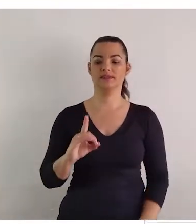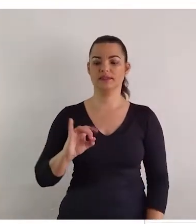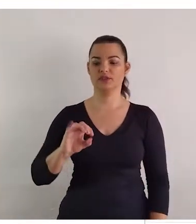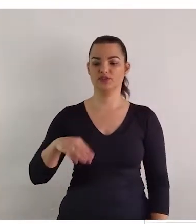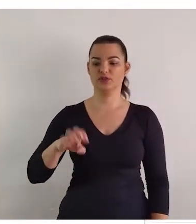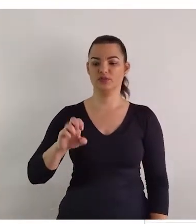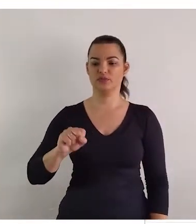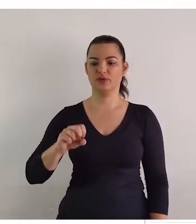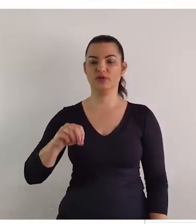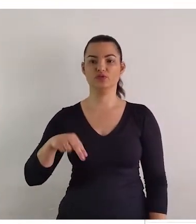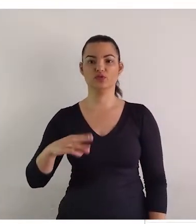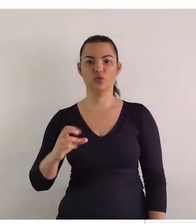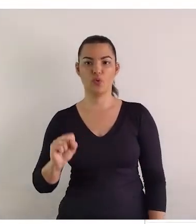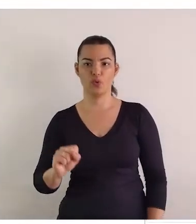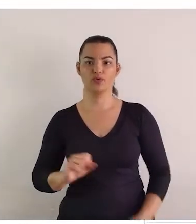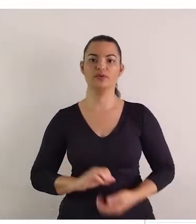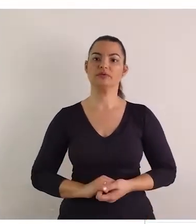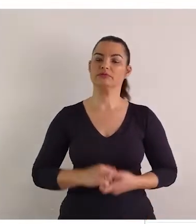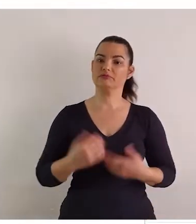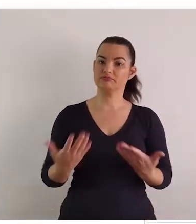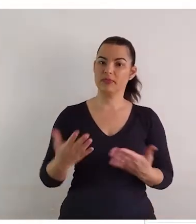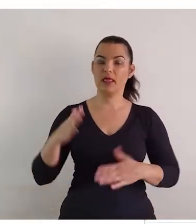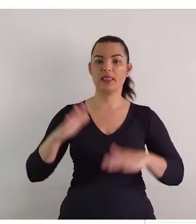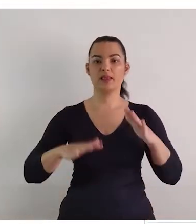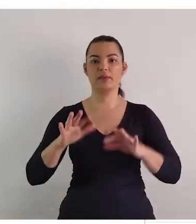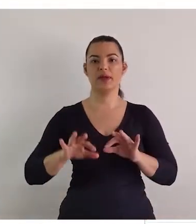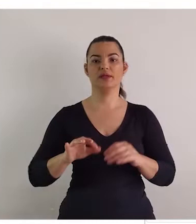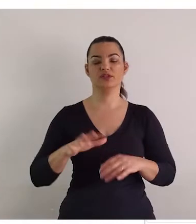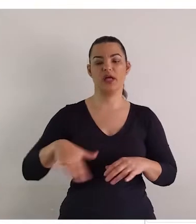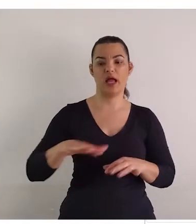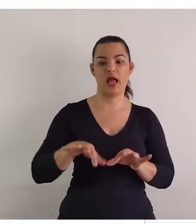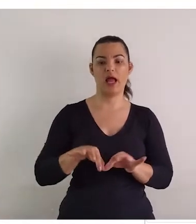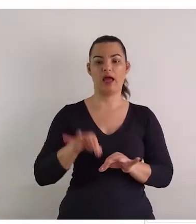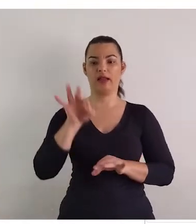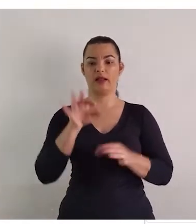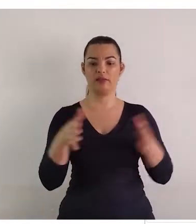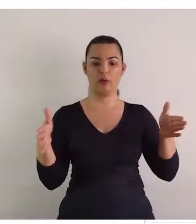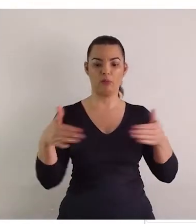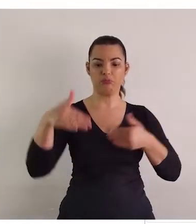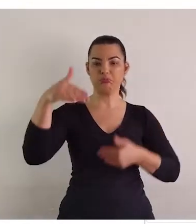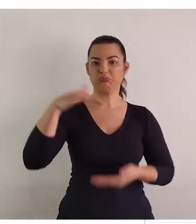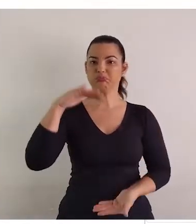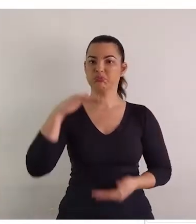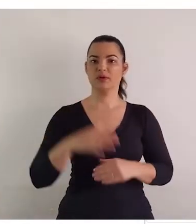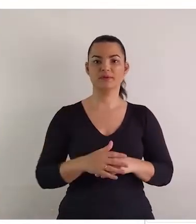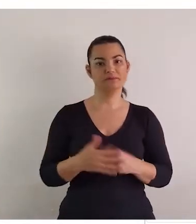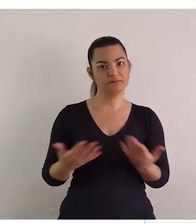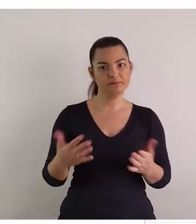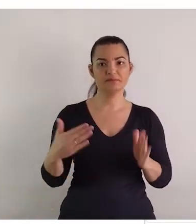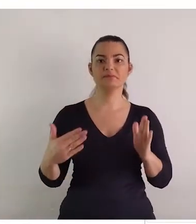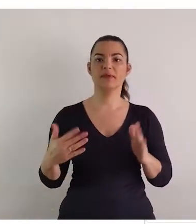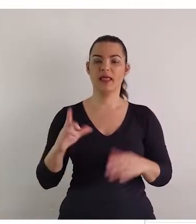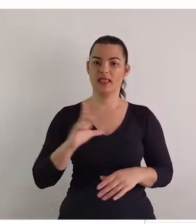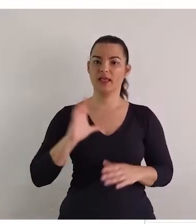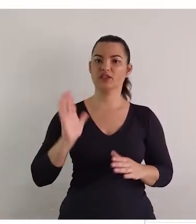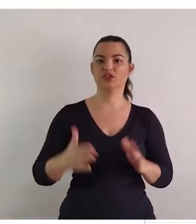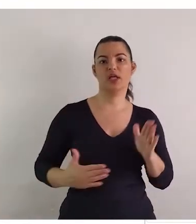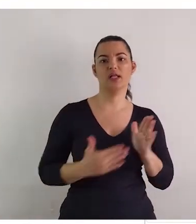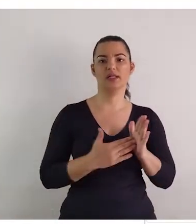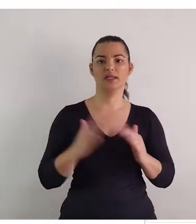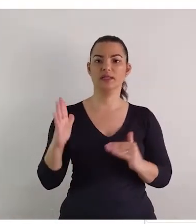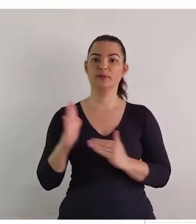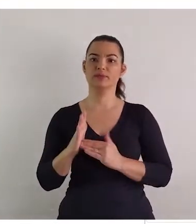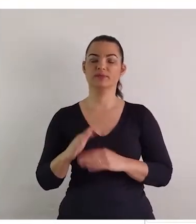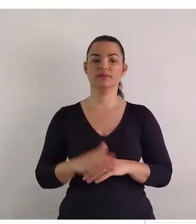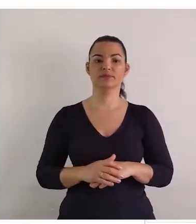distância, área ou volume determinados. Olha só que legal. Então, aqui o exemplo, o